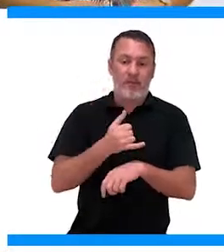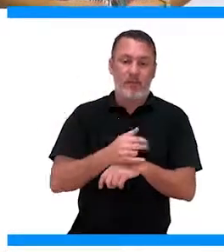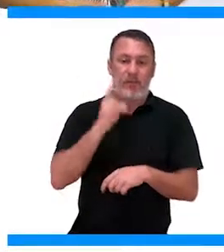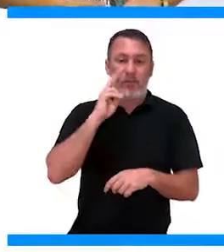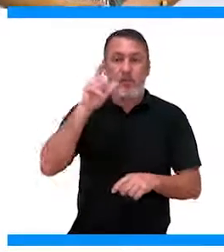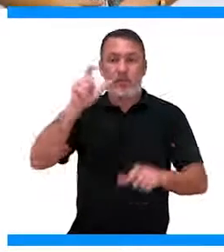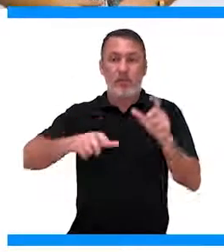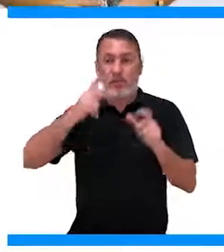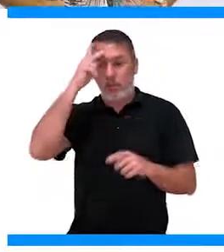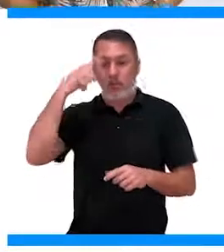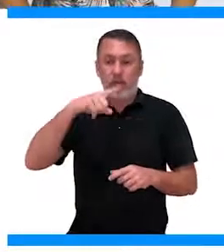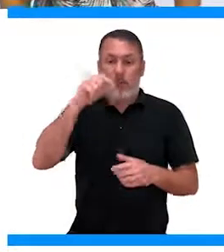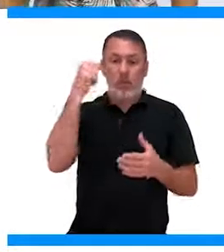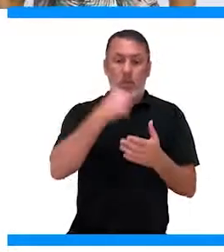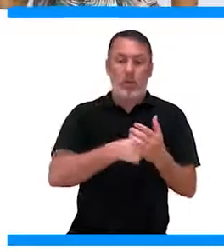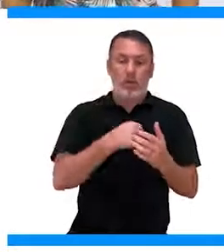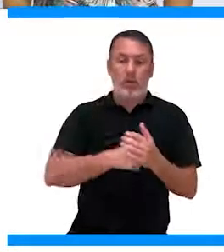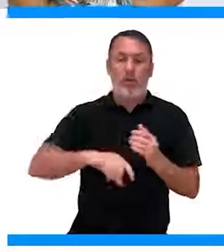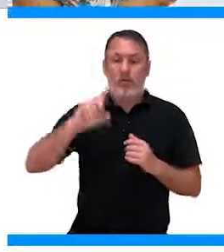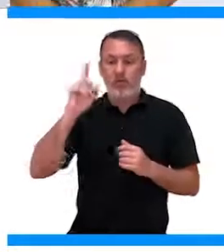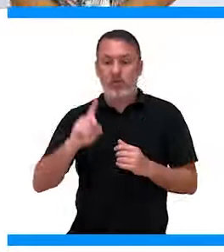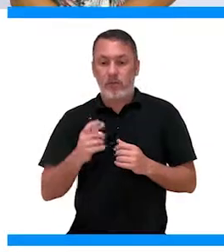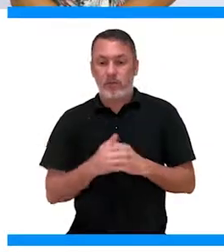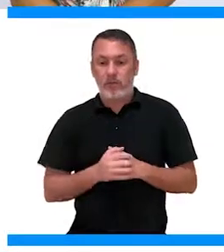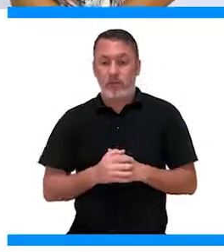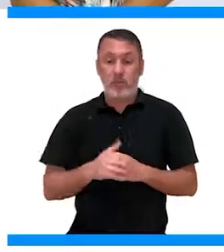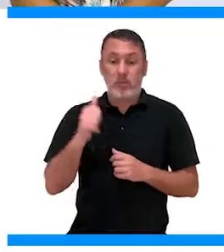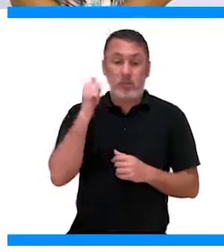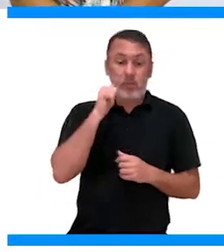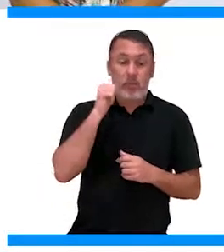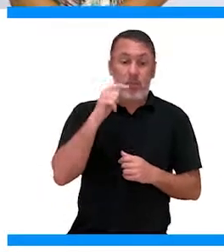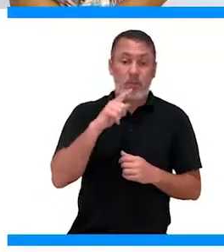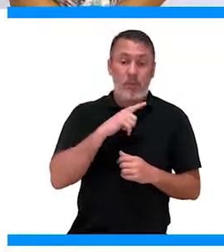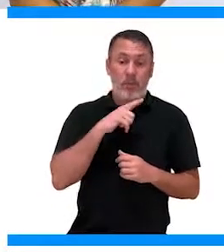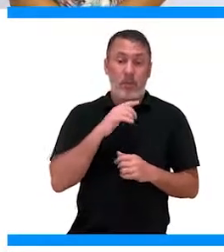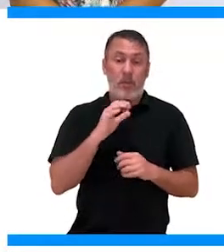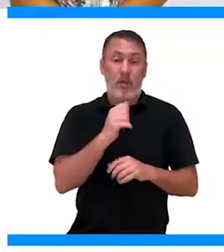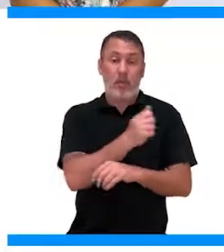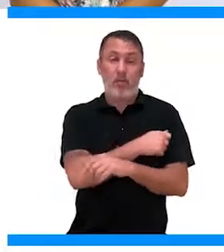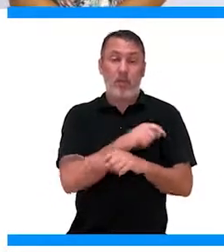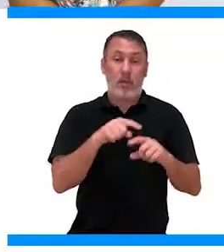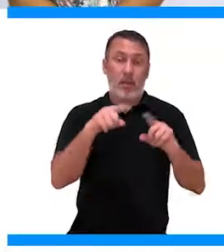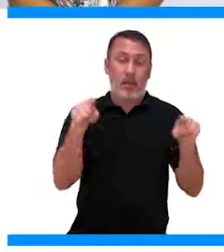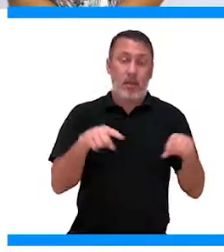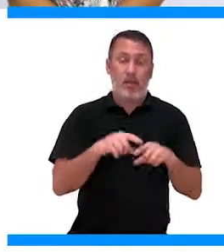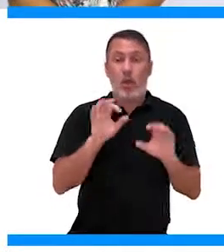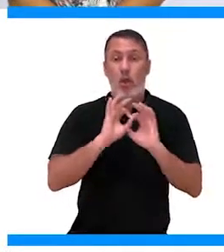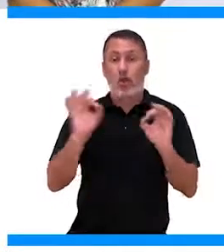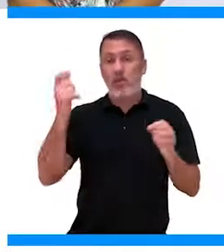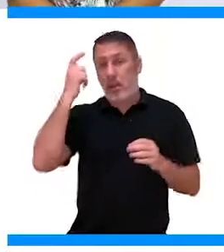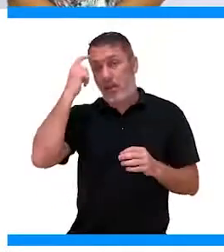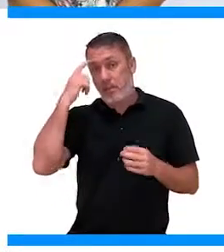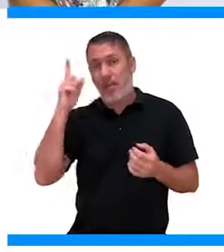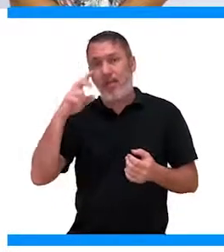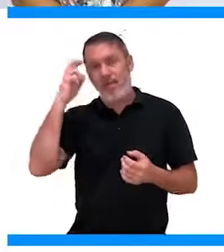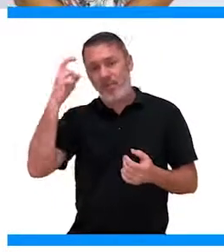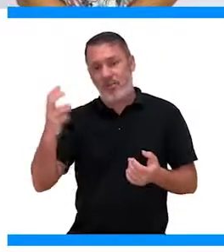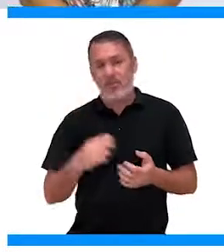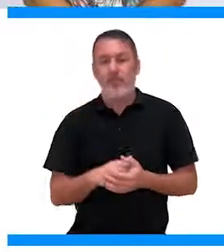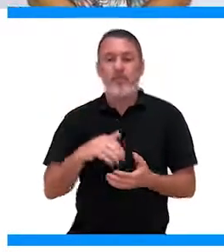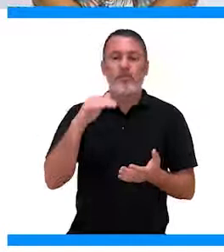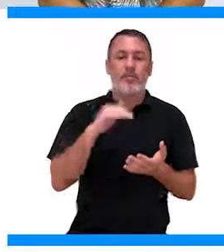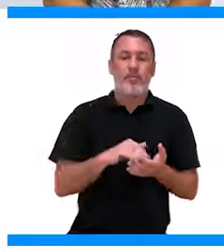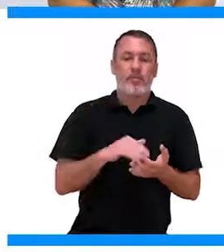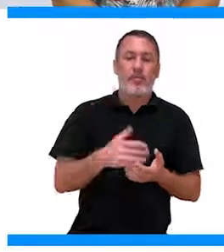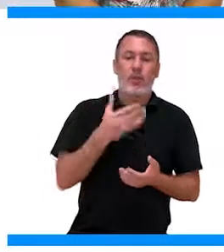pelos seus direitos. Ou Natália, melhor aluna da classe, tem ótima cabeça. Na verdade, não é cabeça, não é inteligência. E os